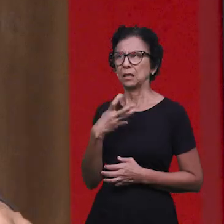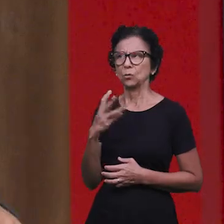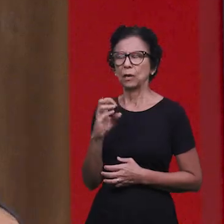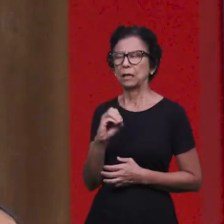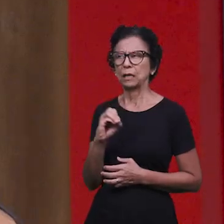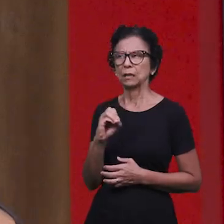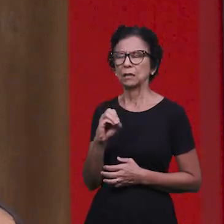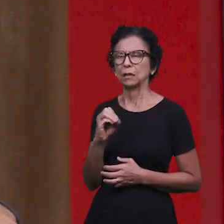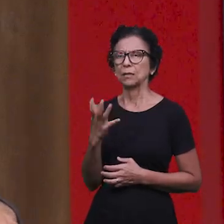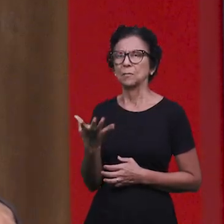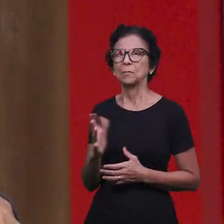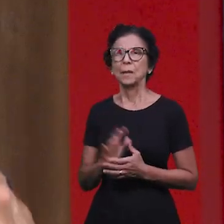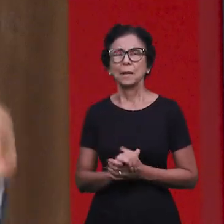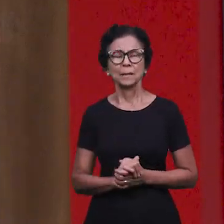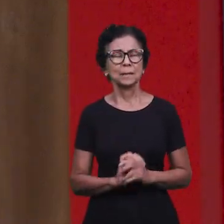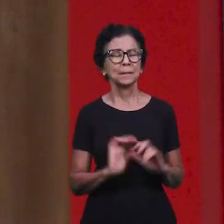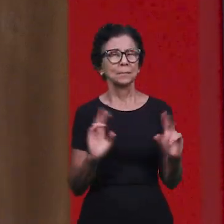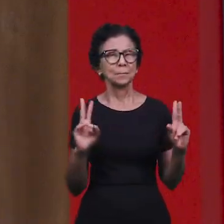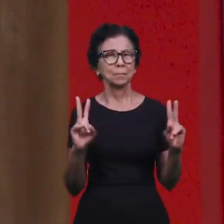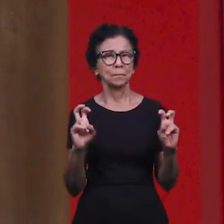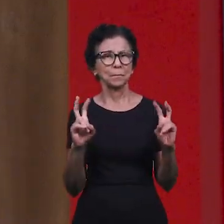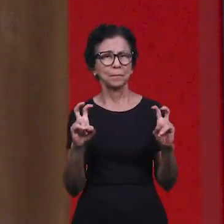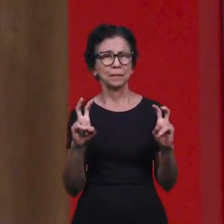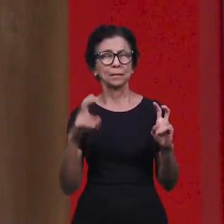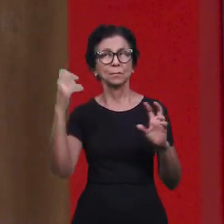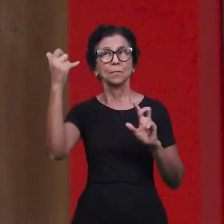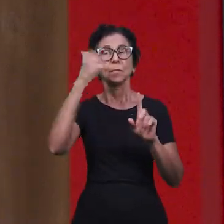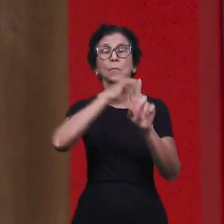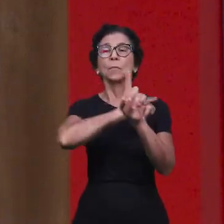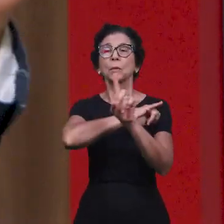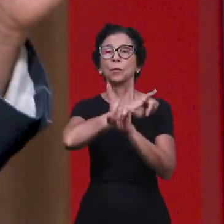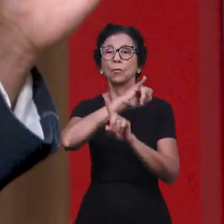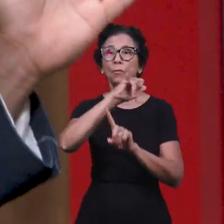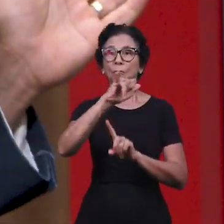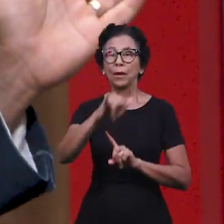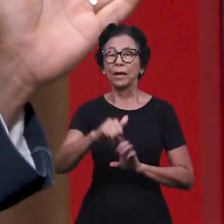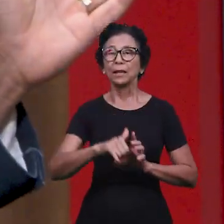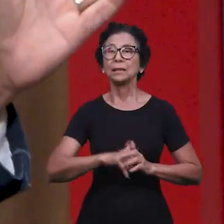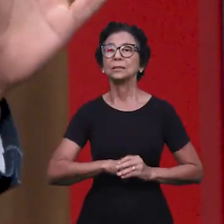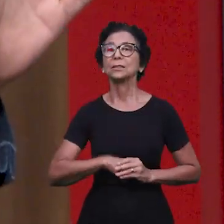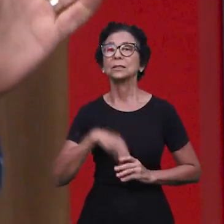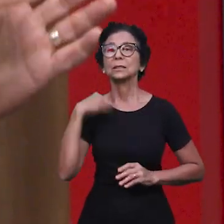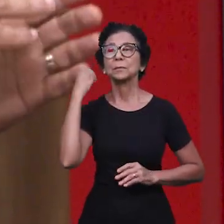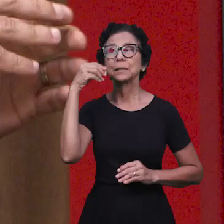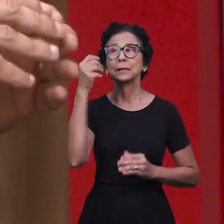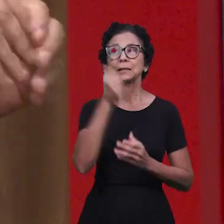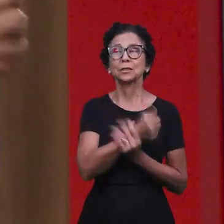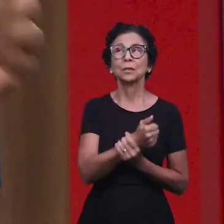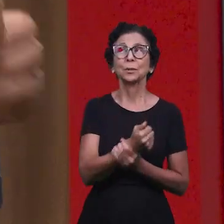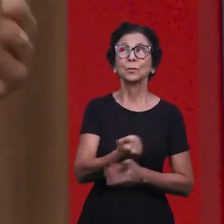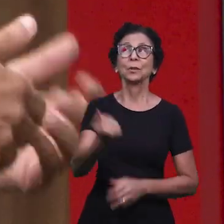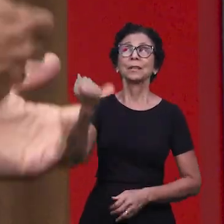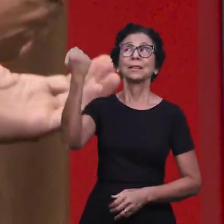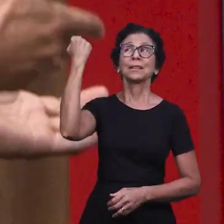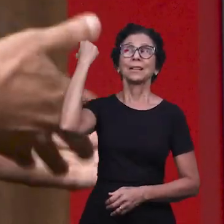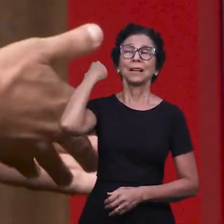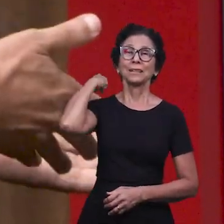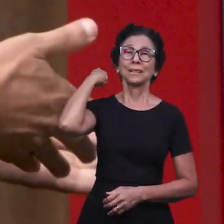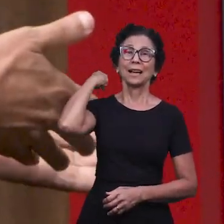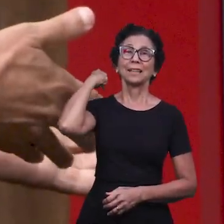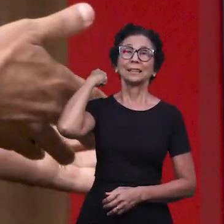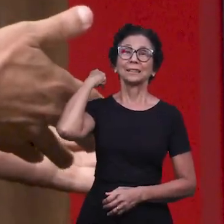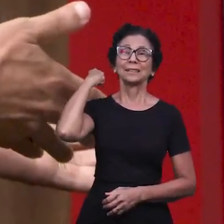seja, era uma expressão profética daquilo que Abraão viveu lá atrás com Isaac, quando um animal se morreu no lugar de